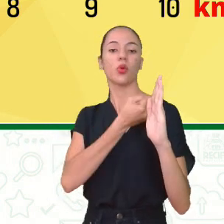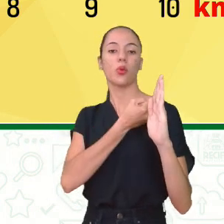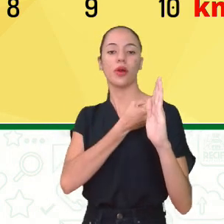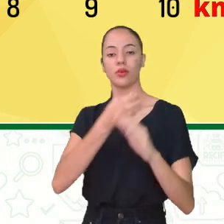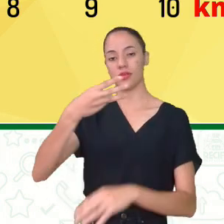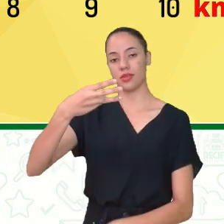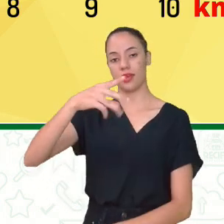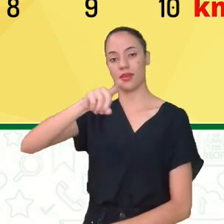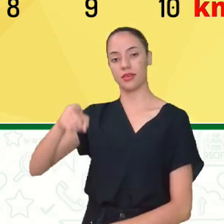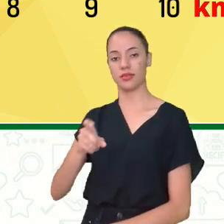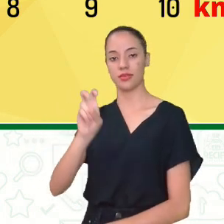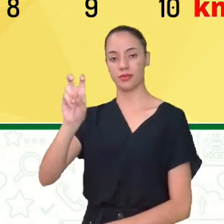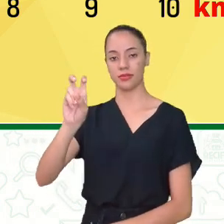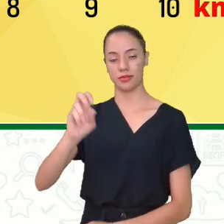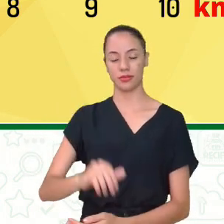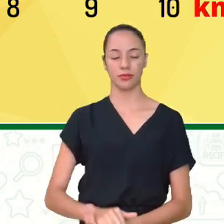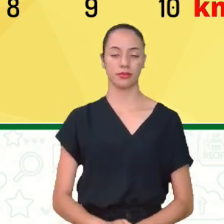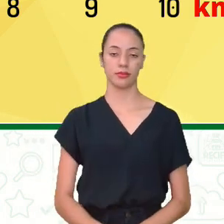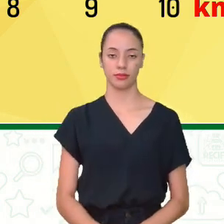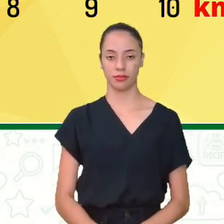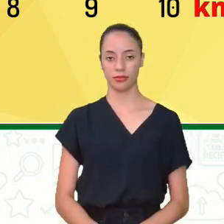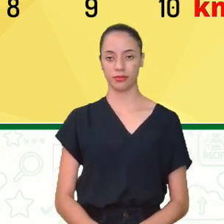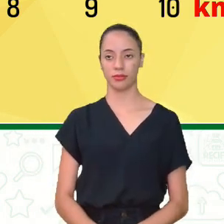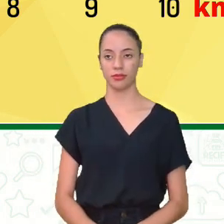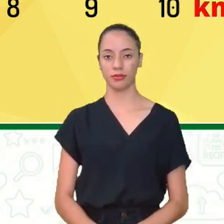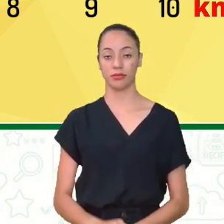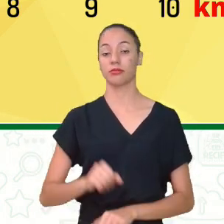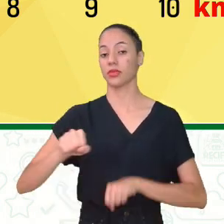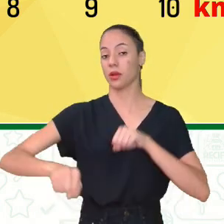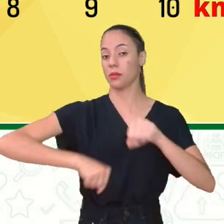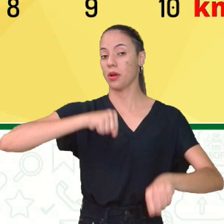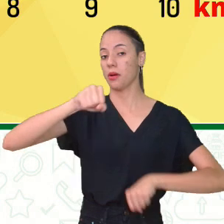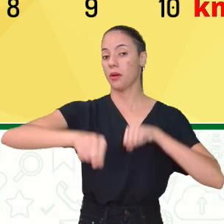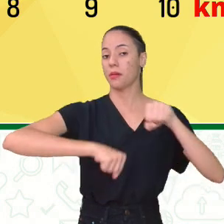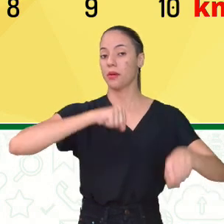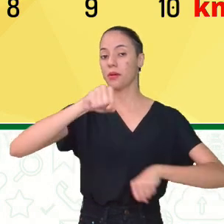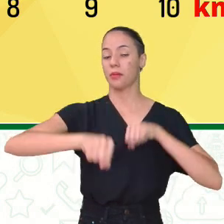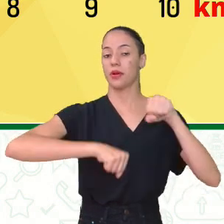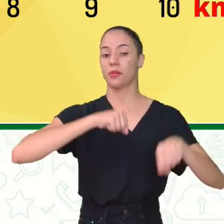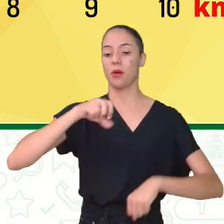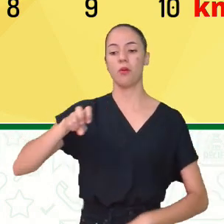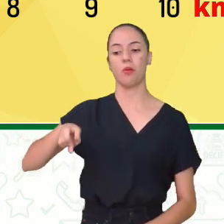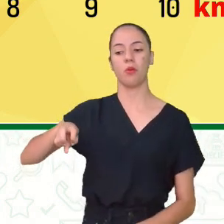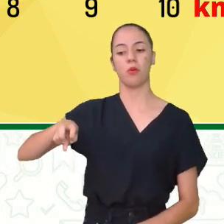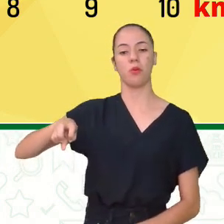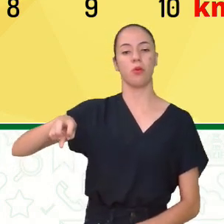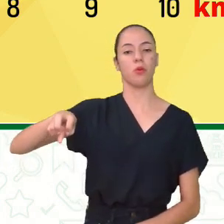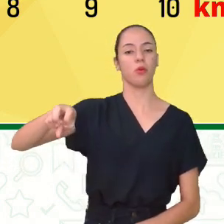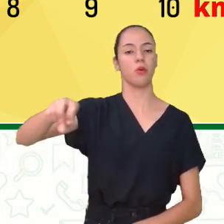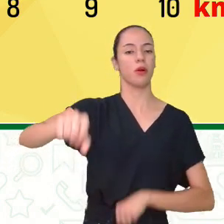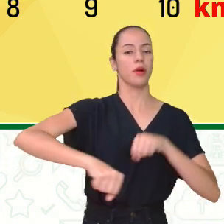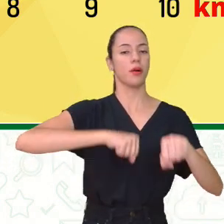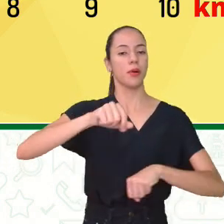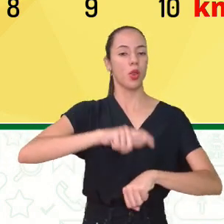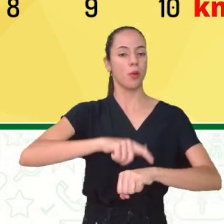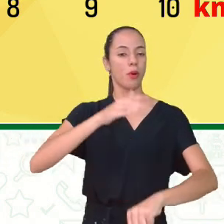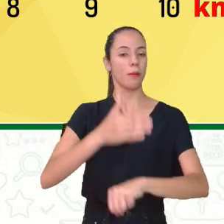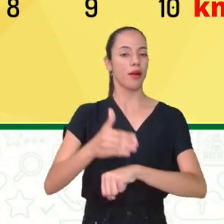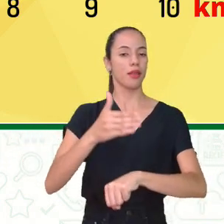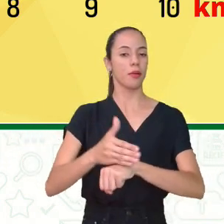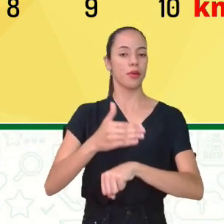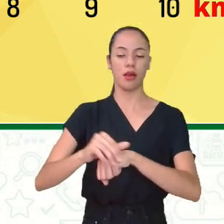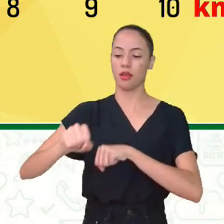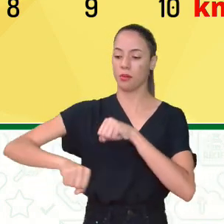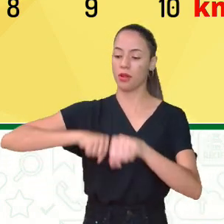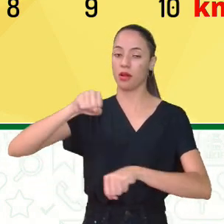3,5. Ou seja, ele andou, né, no treino, ele percorreu